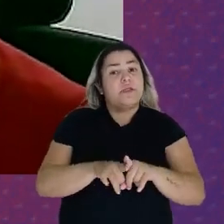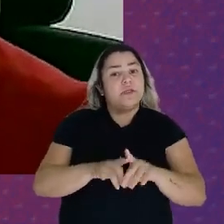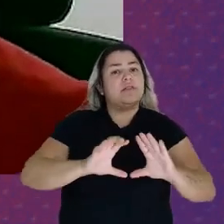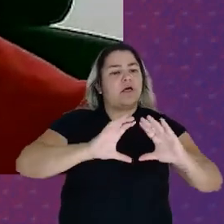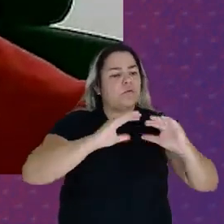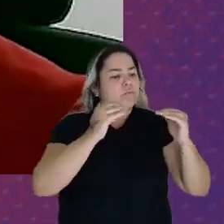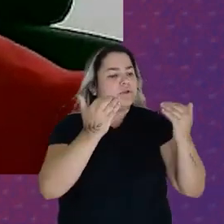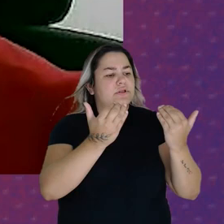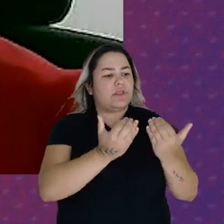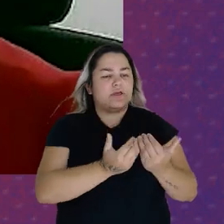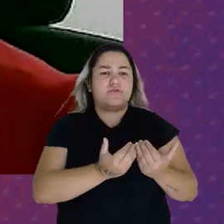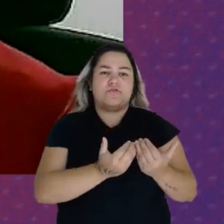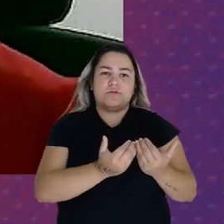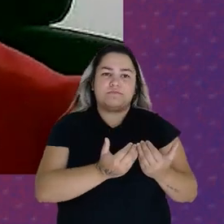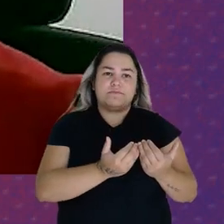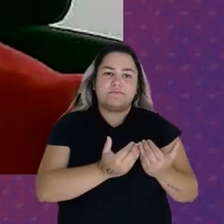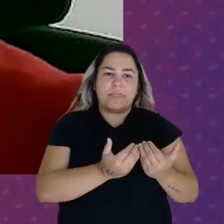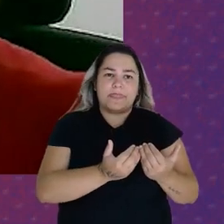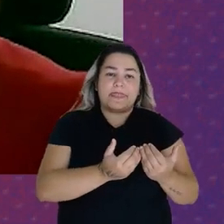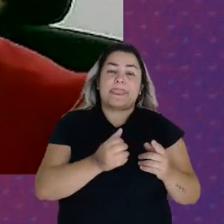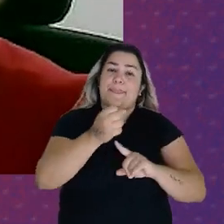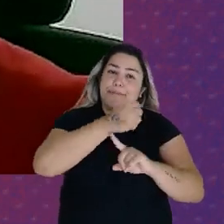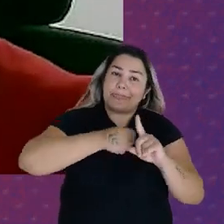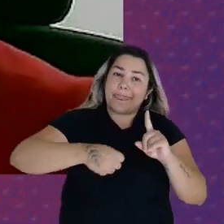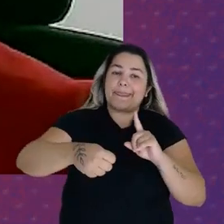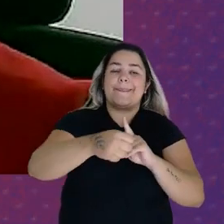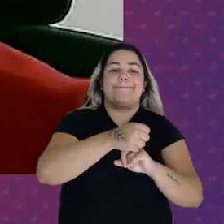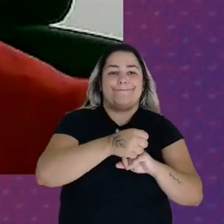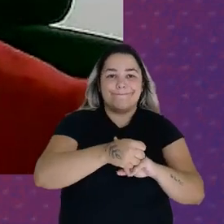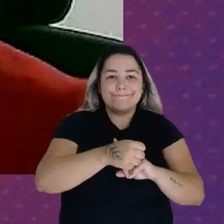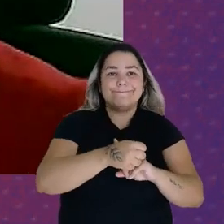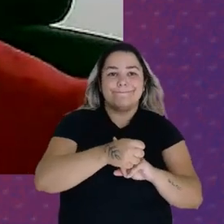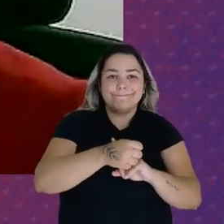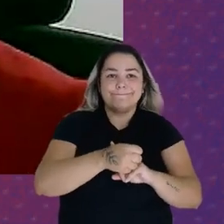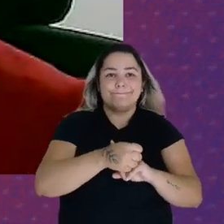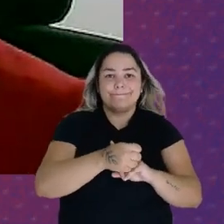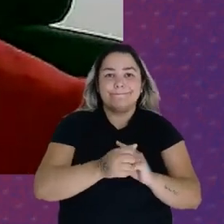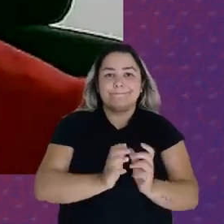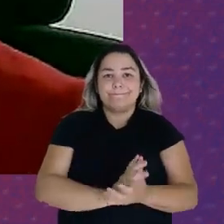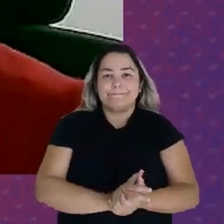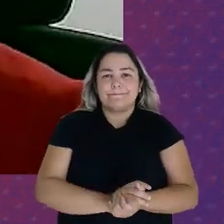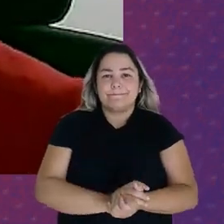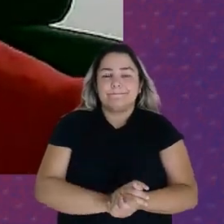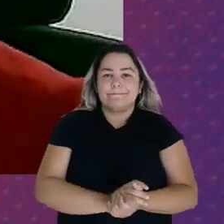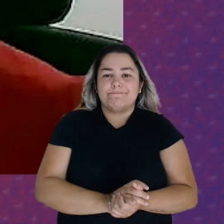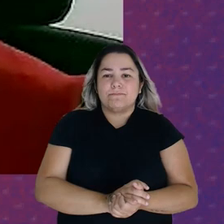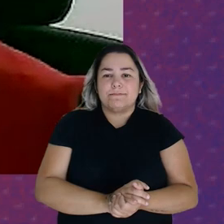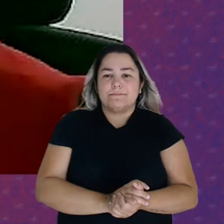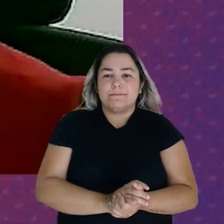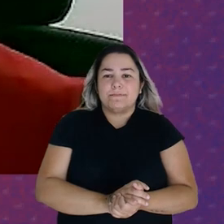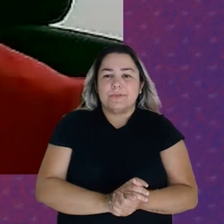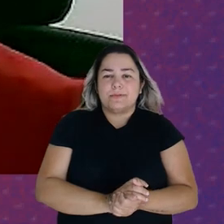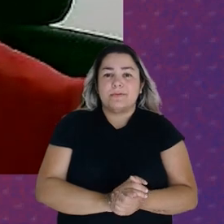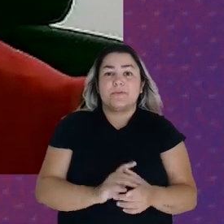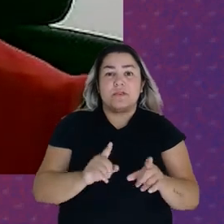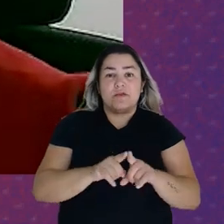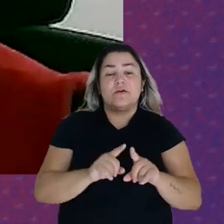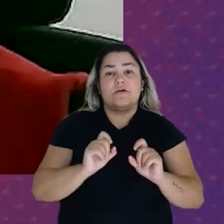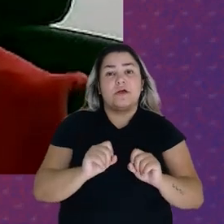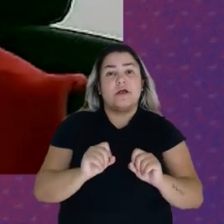comunidade, da sociedade como um todo e da comunidade jurídica. O Código Eleitoral